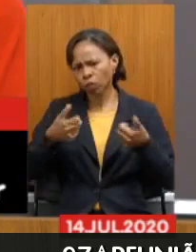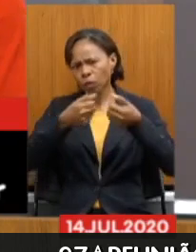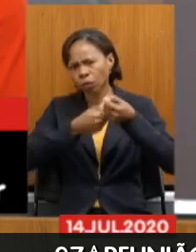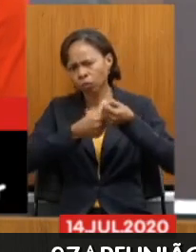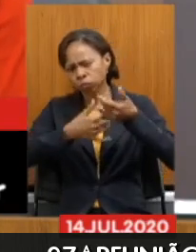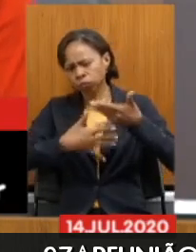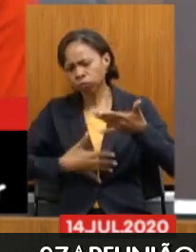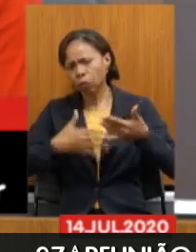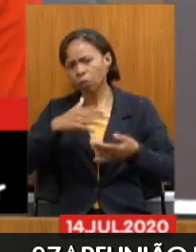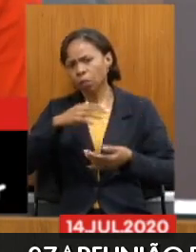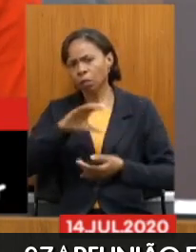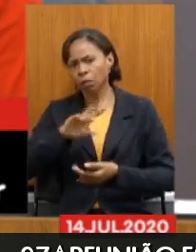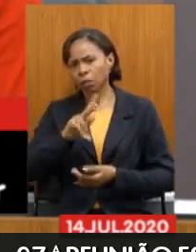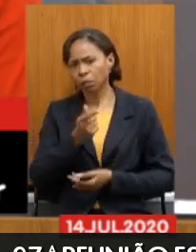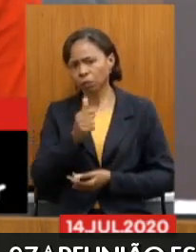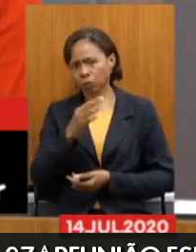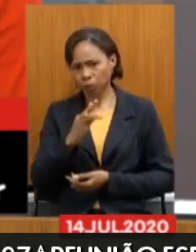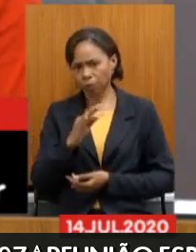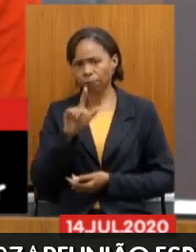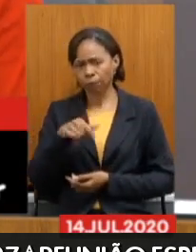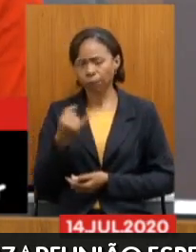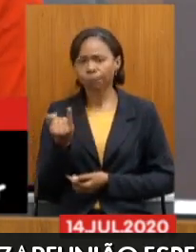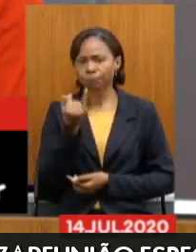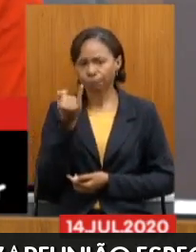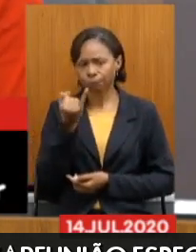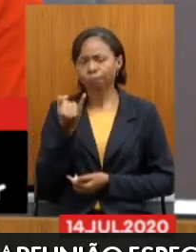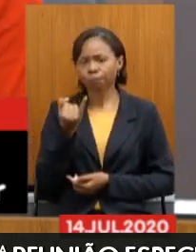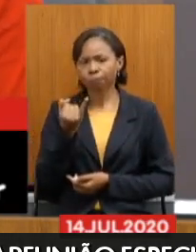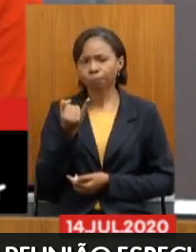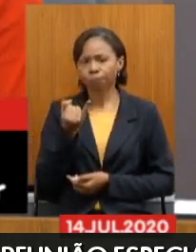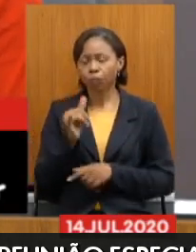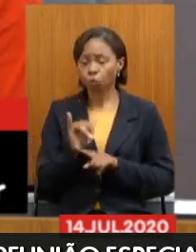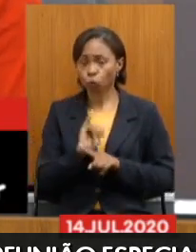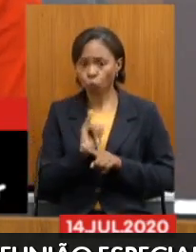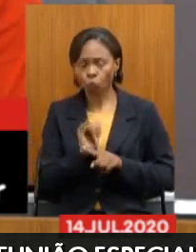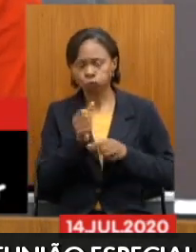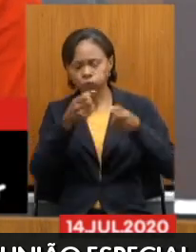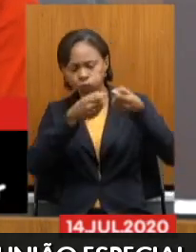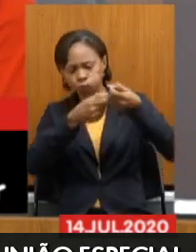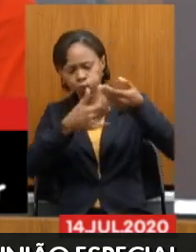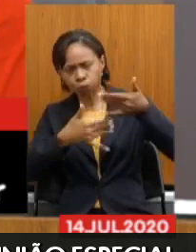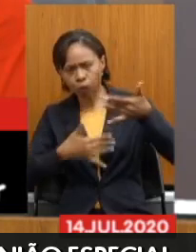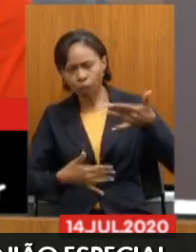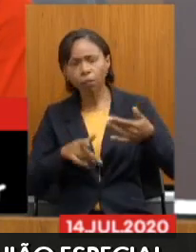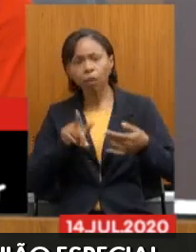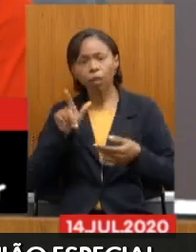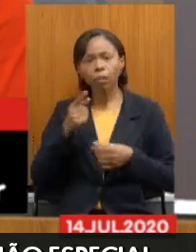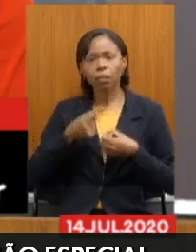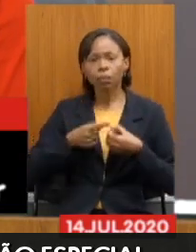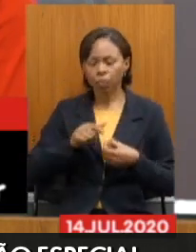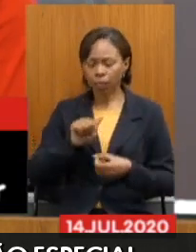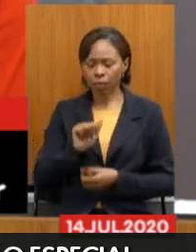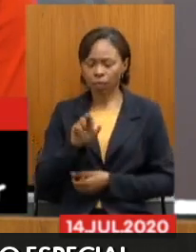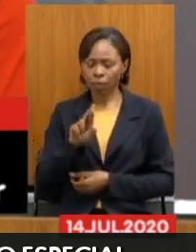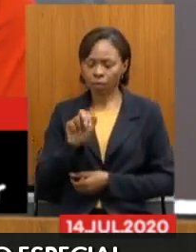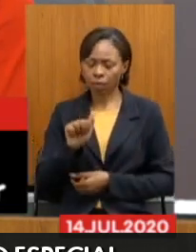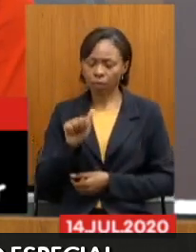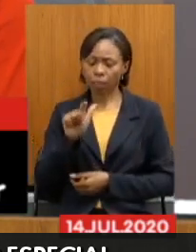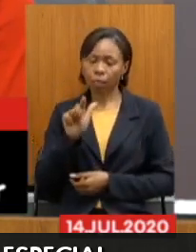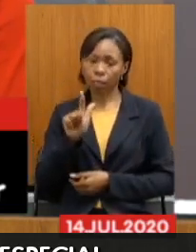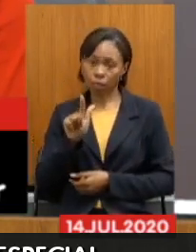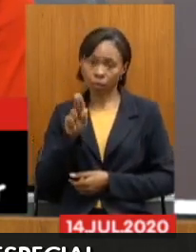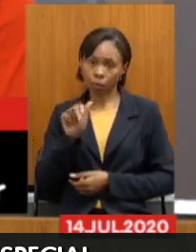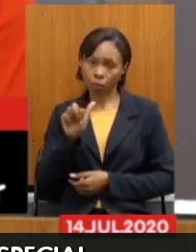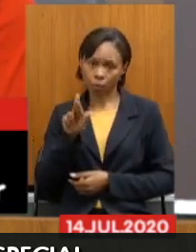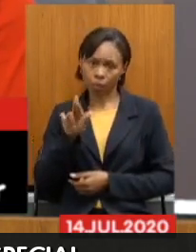muito importantes e foram trazidas aqui durante o debate. De Araguari, a Dani diz: reforma